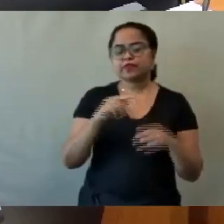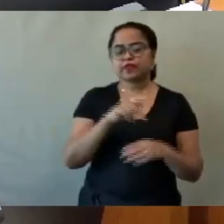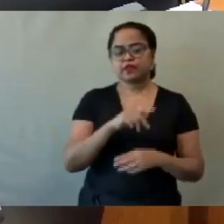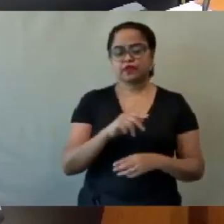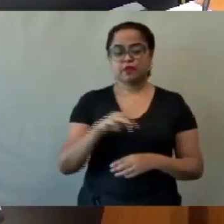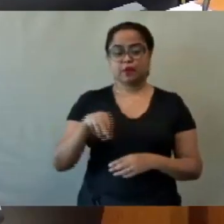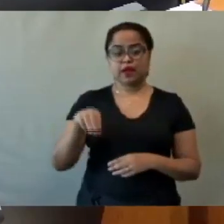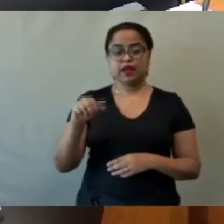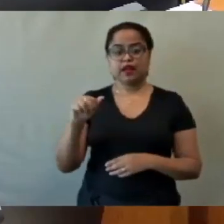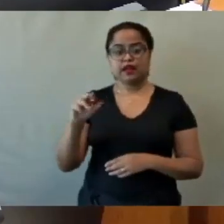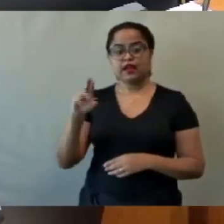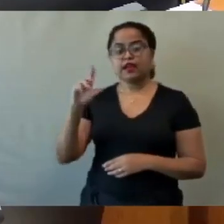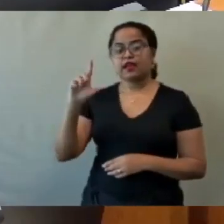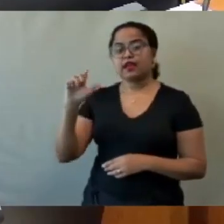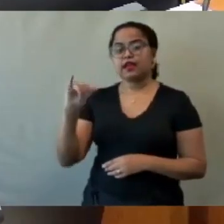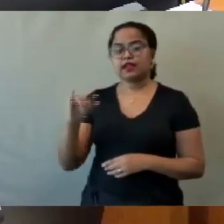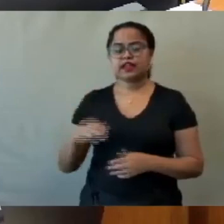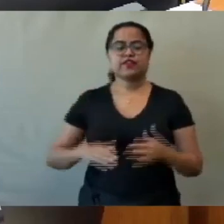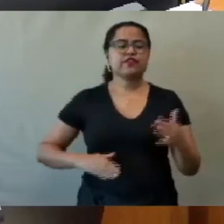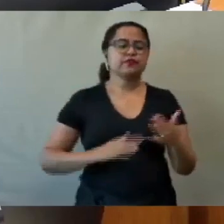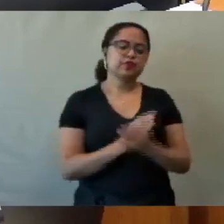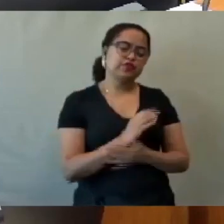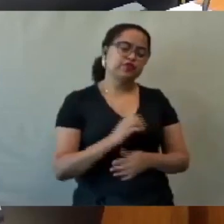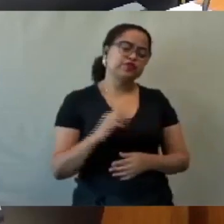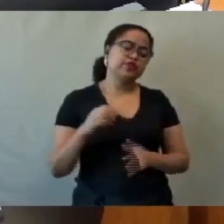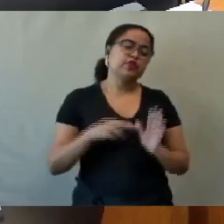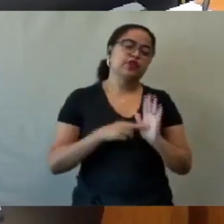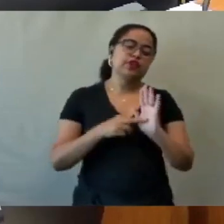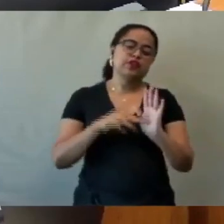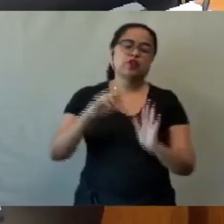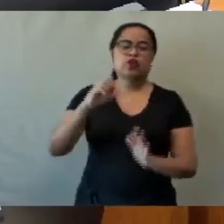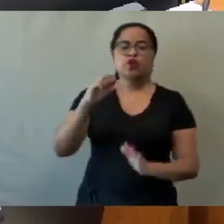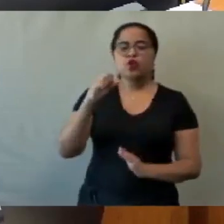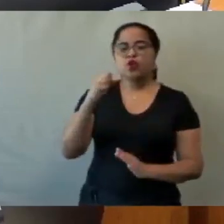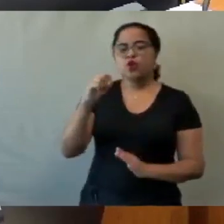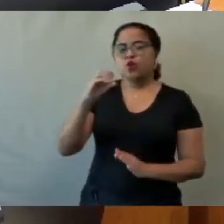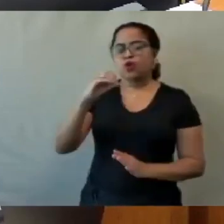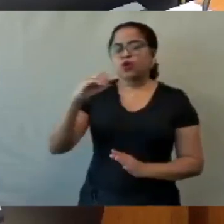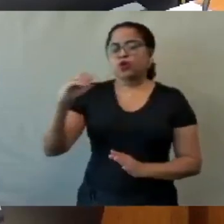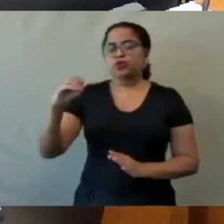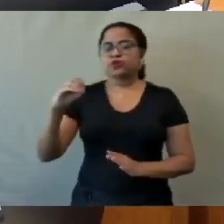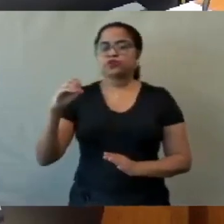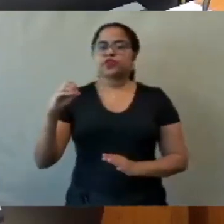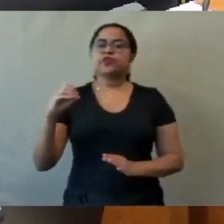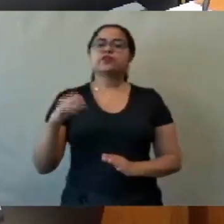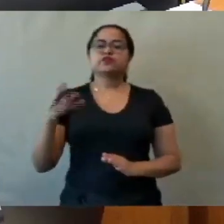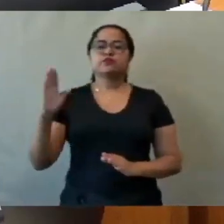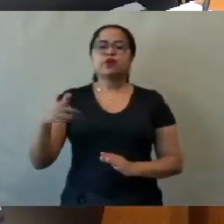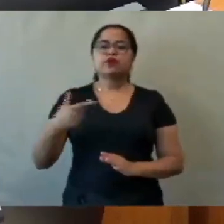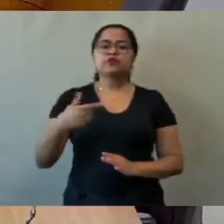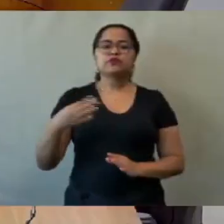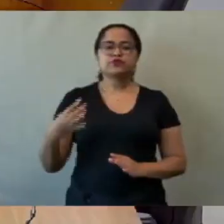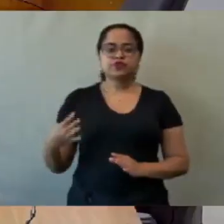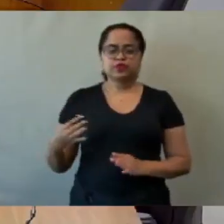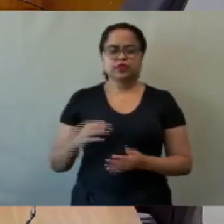acordo. Fica aprovado o requerimento de comissão 800 de 2024.